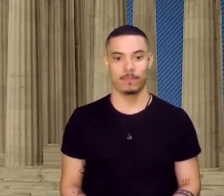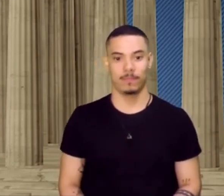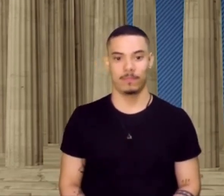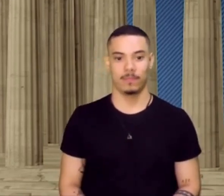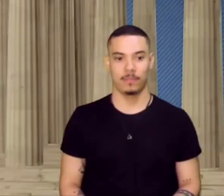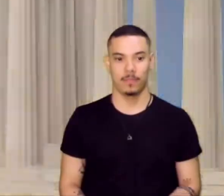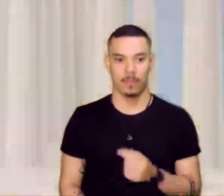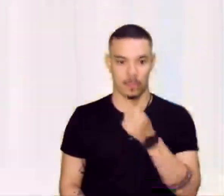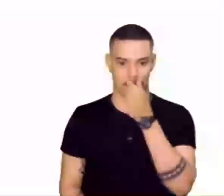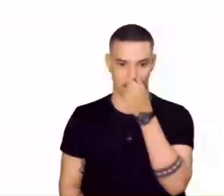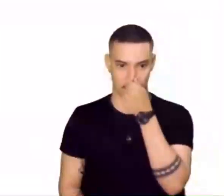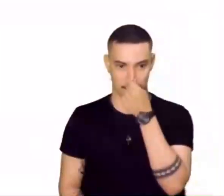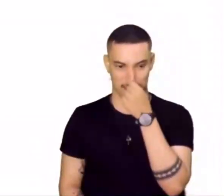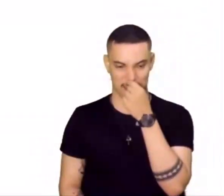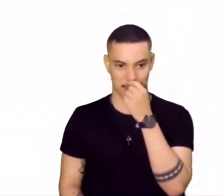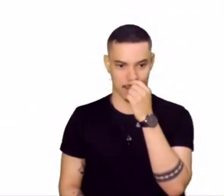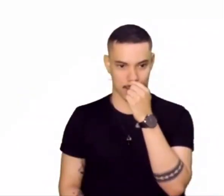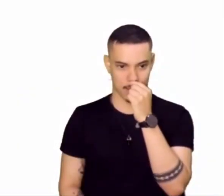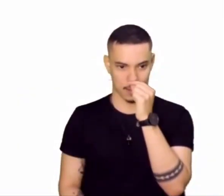Vamos lá, voltando ali.